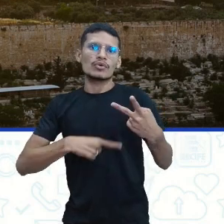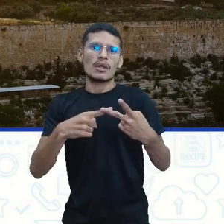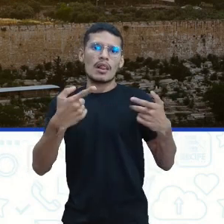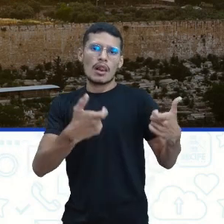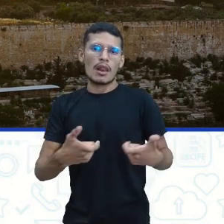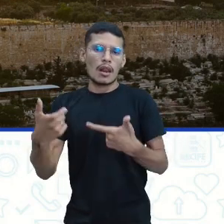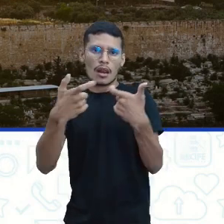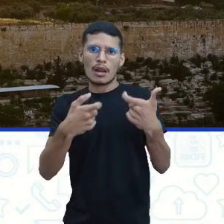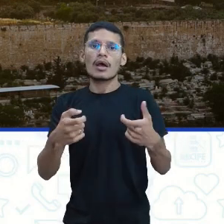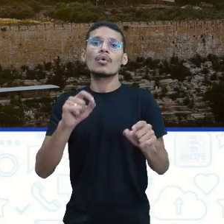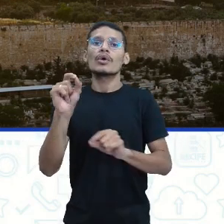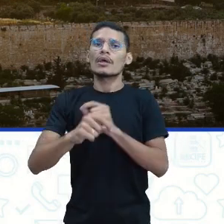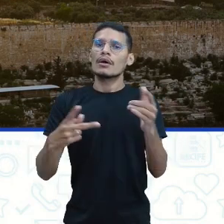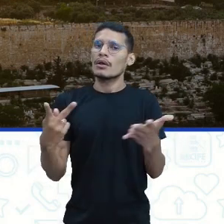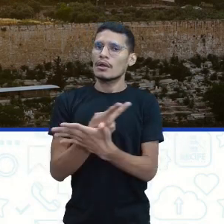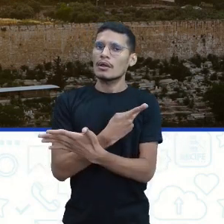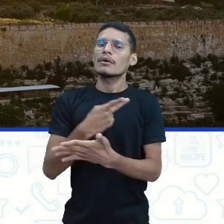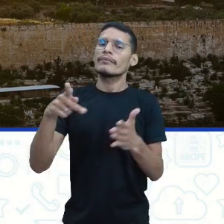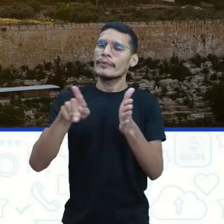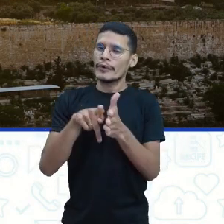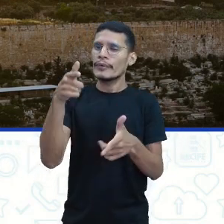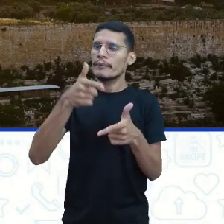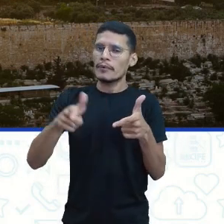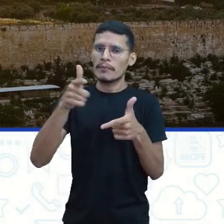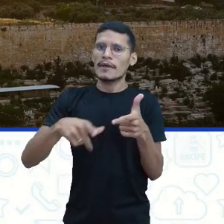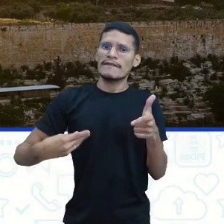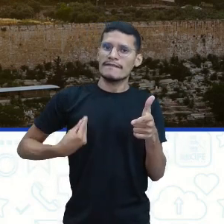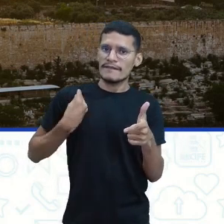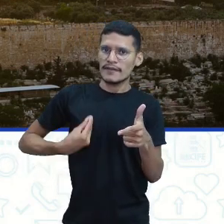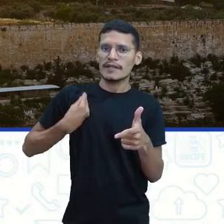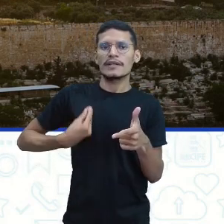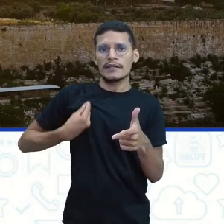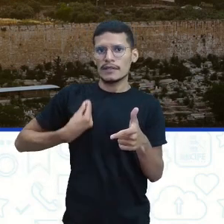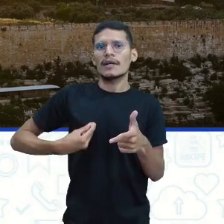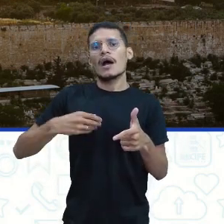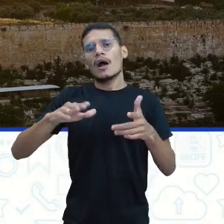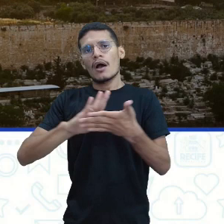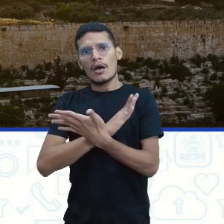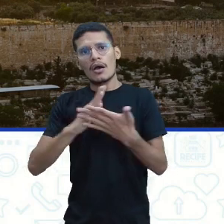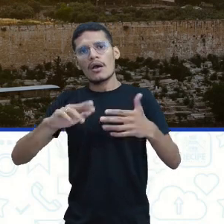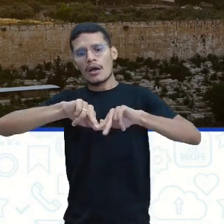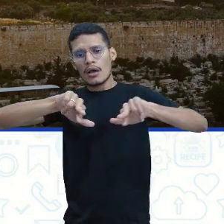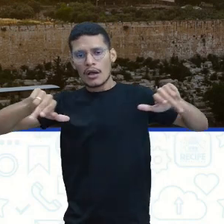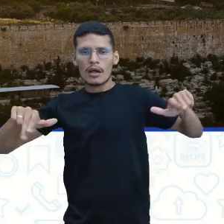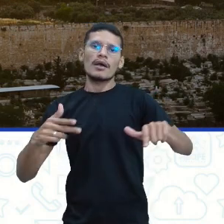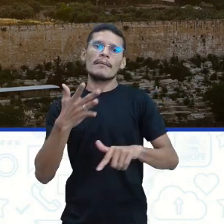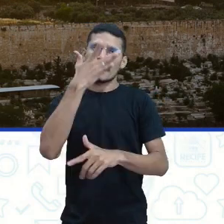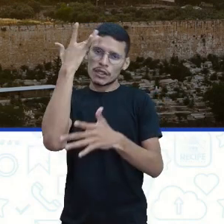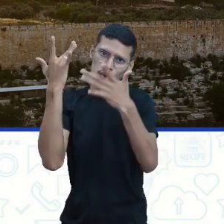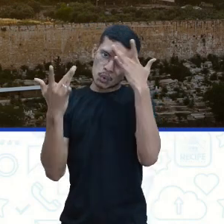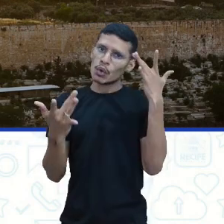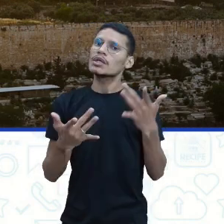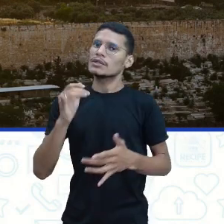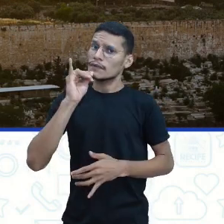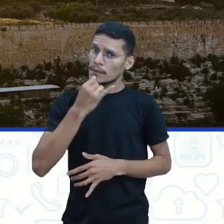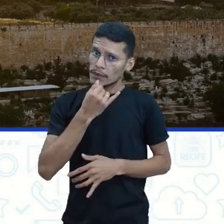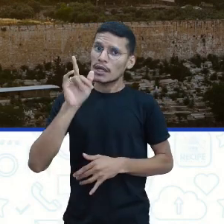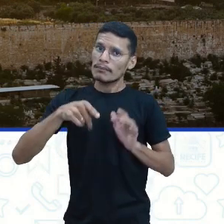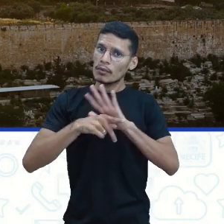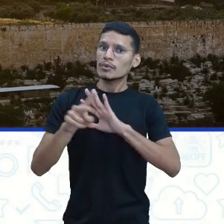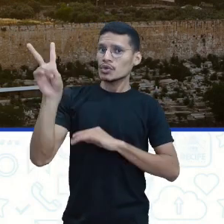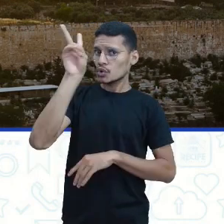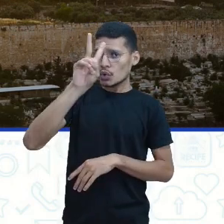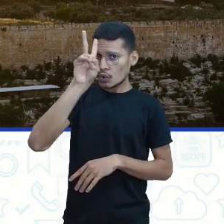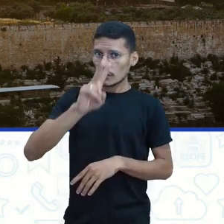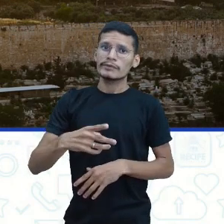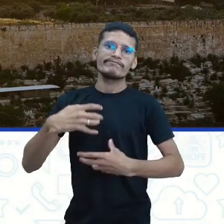disputas acabaram, né, arrasando a vida de milhares e milhares de pessoas, infelizmente, e a gente fala realmente é uma história